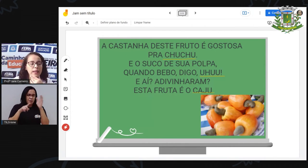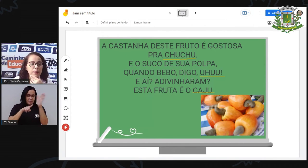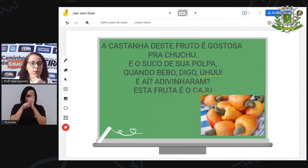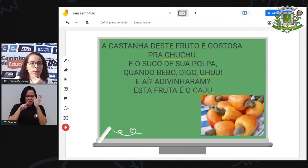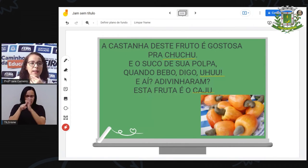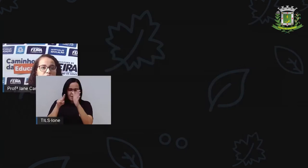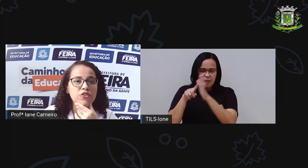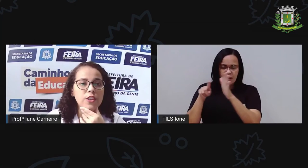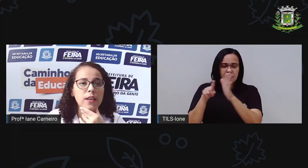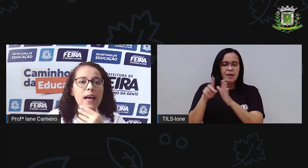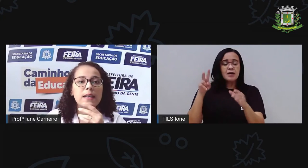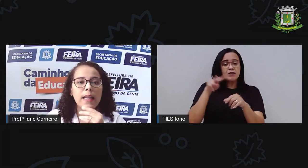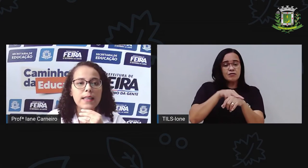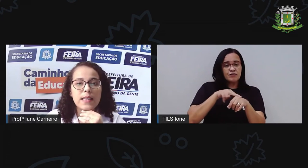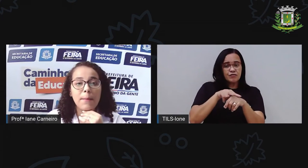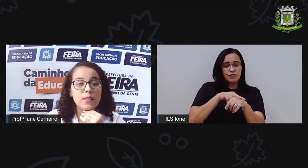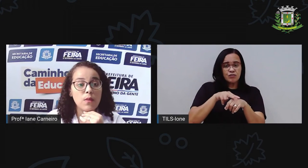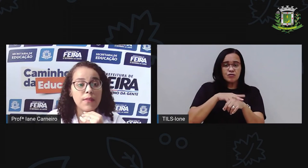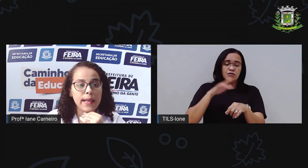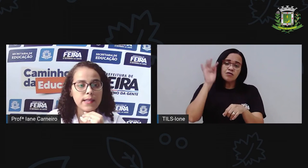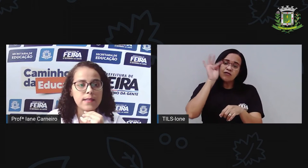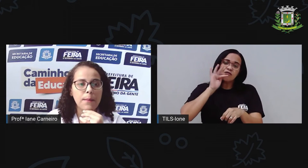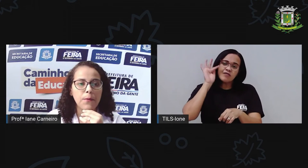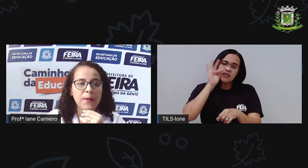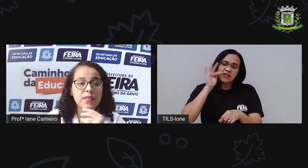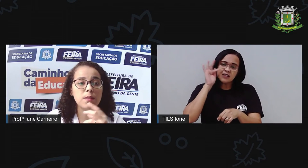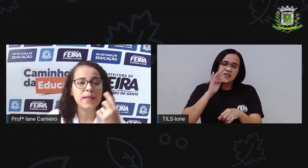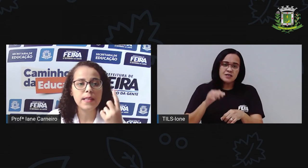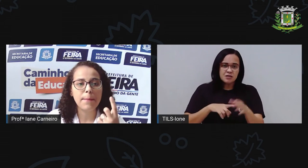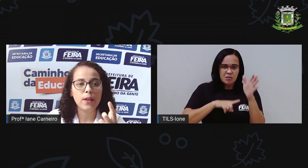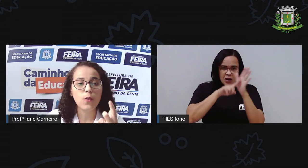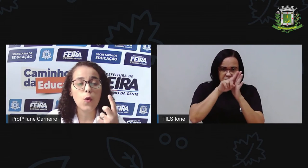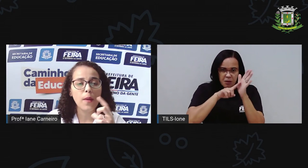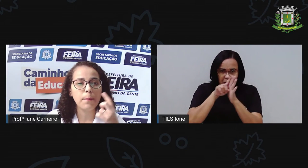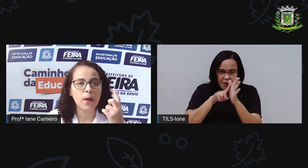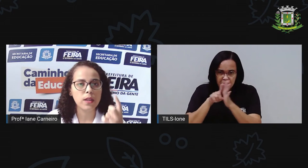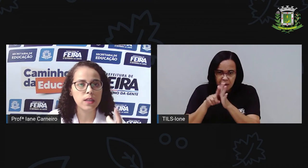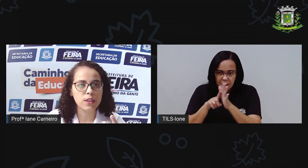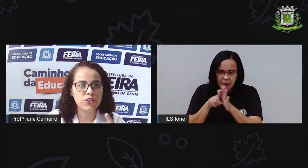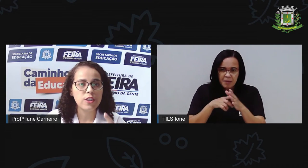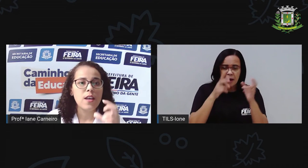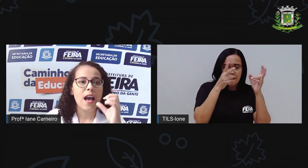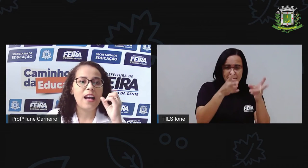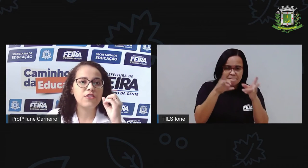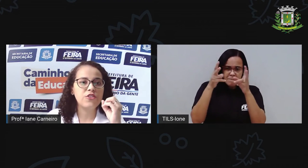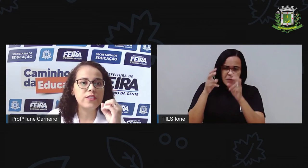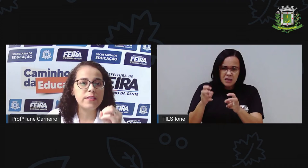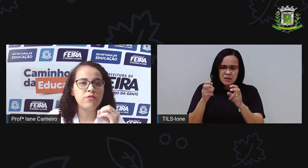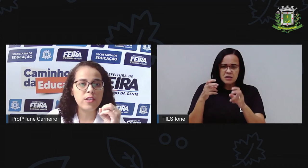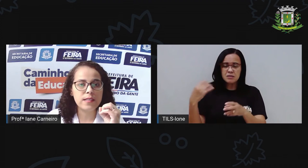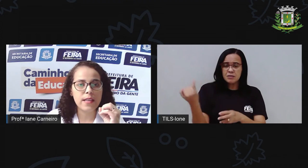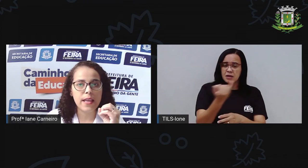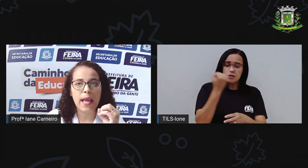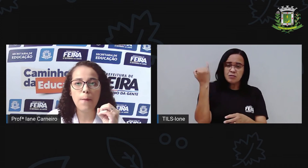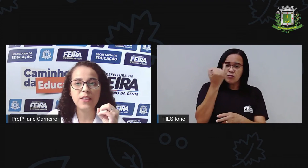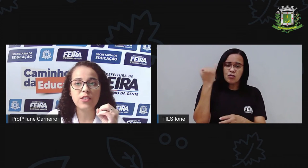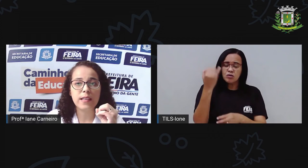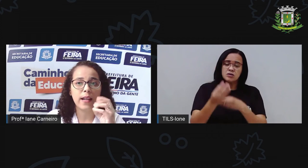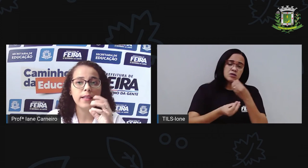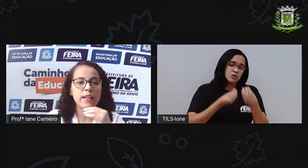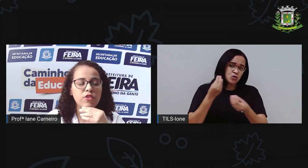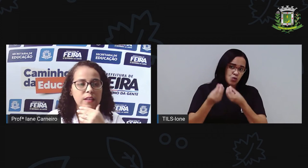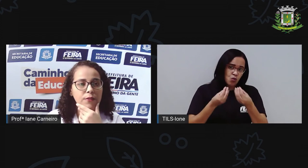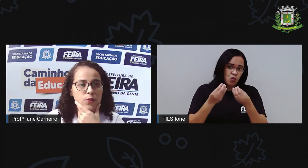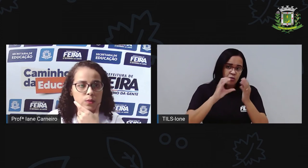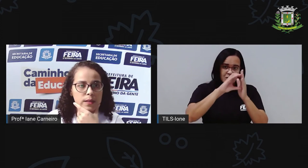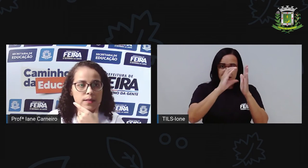do kiwi, tá bom? Para a gente analisar mais uma vez, tá bom? Para vocês perceberem como é importante a gente dizer realmente as